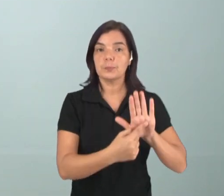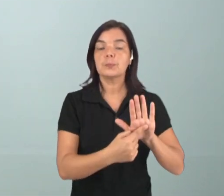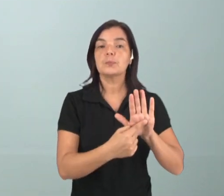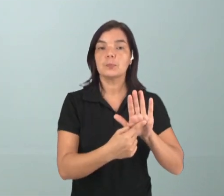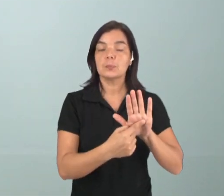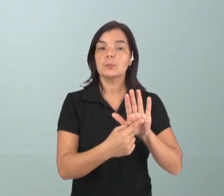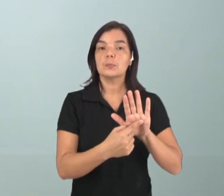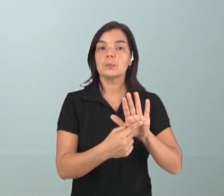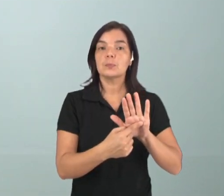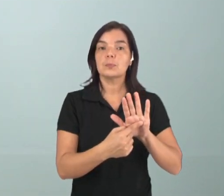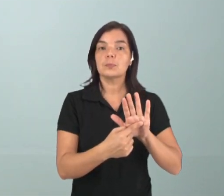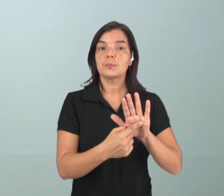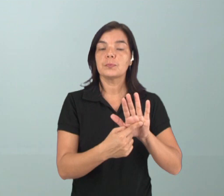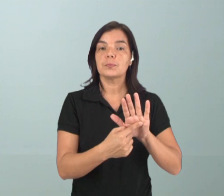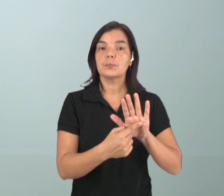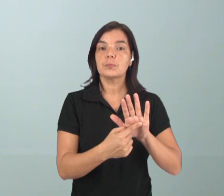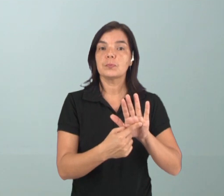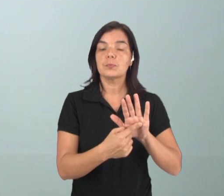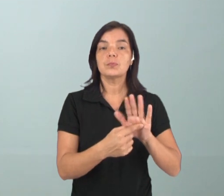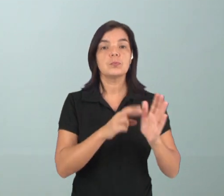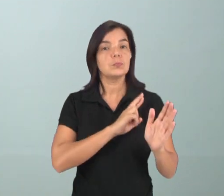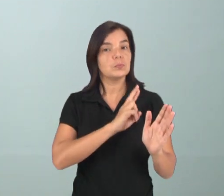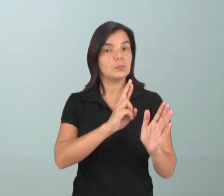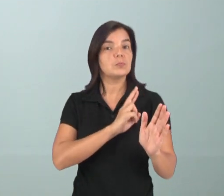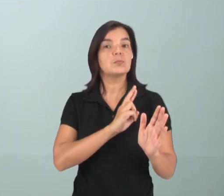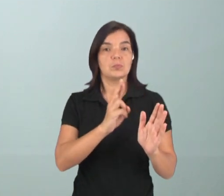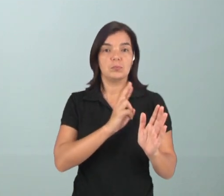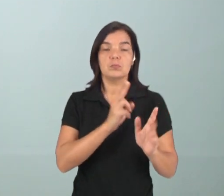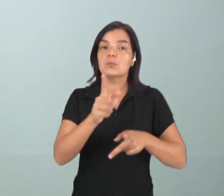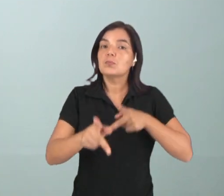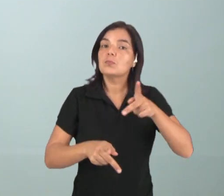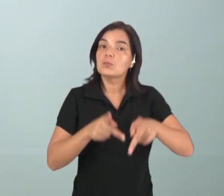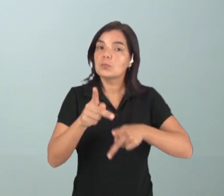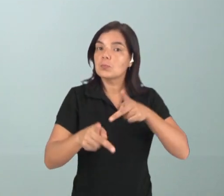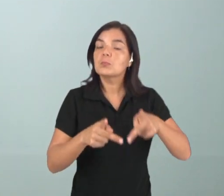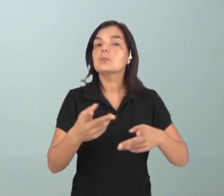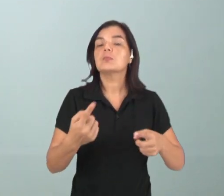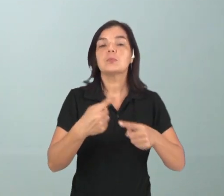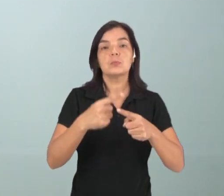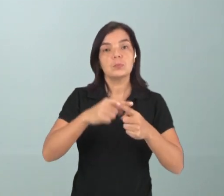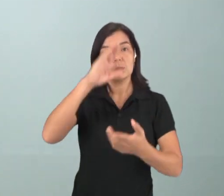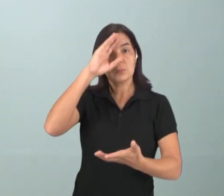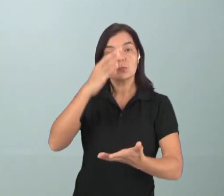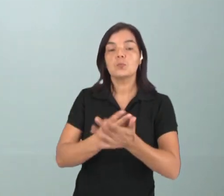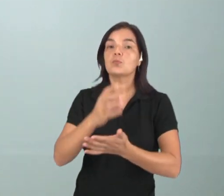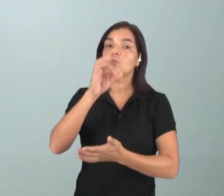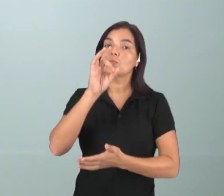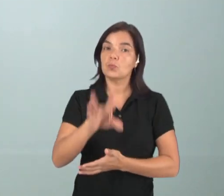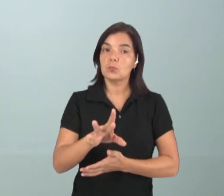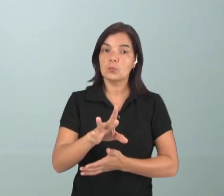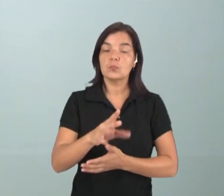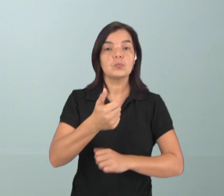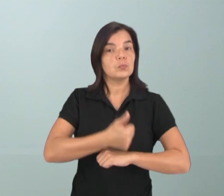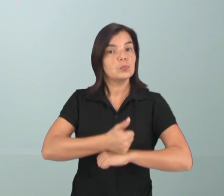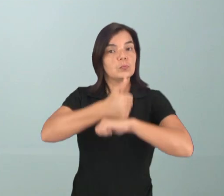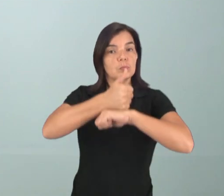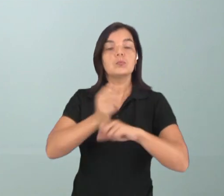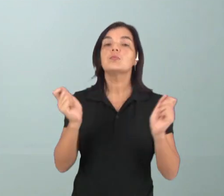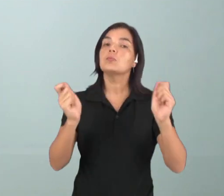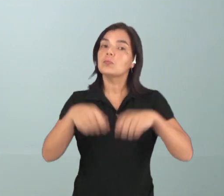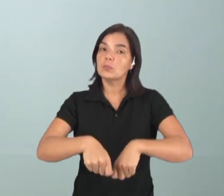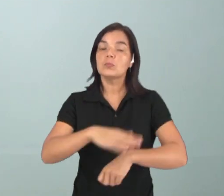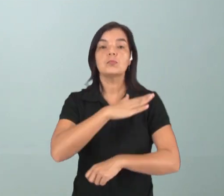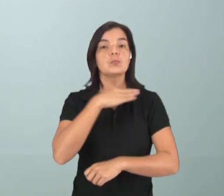representa a religiosidade desse povo, porque eles acreditam que somente aquele líder foi